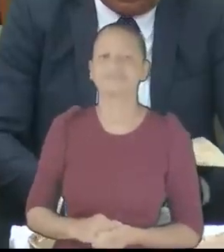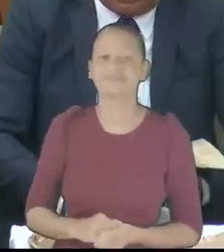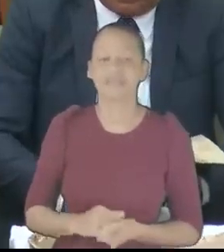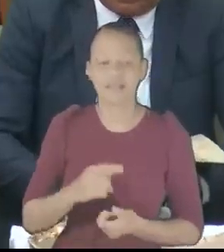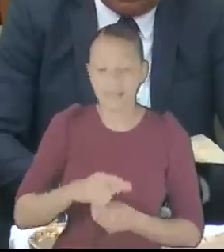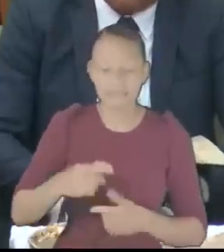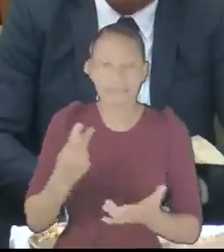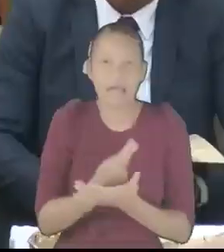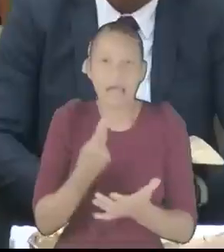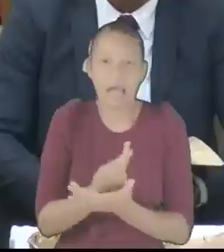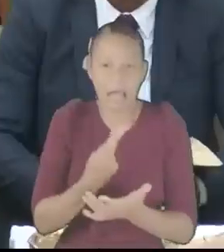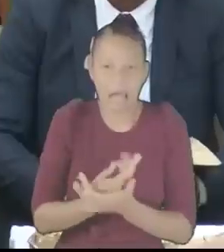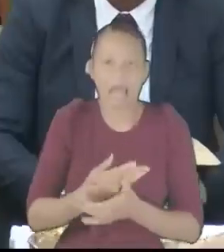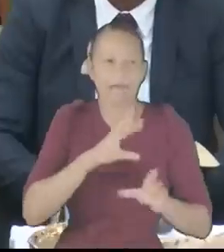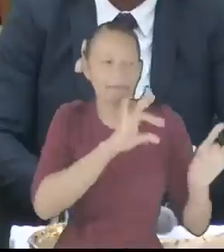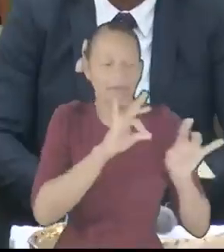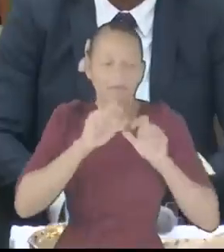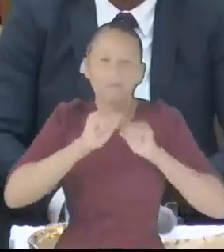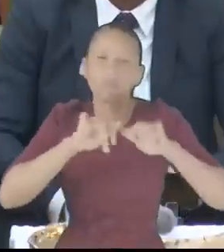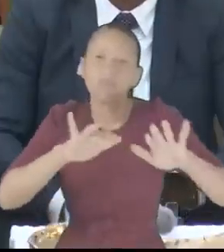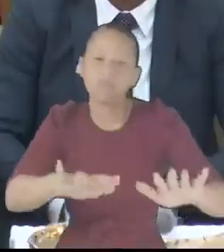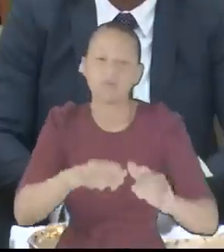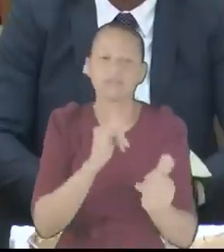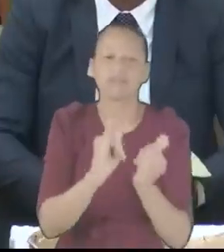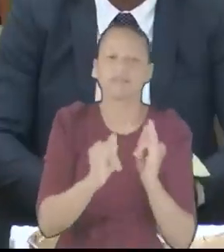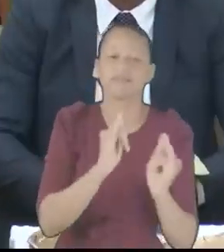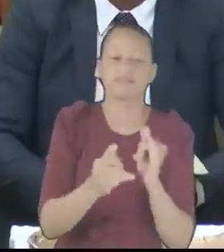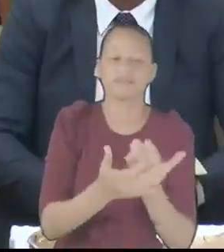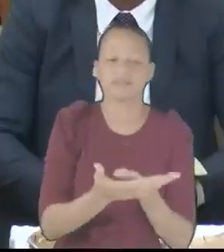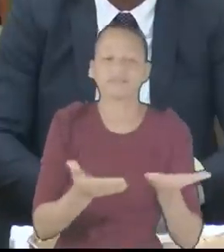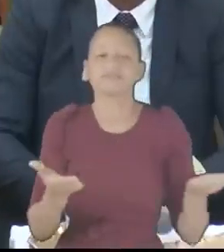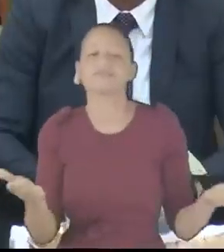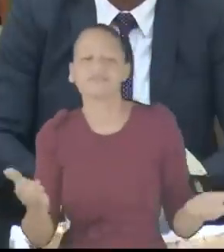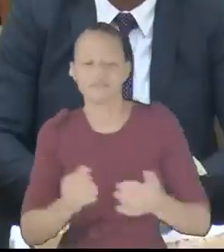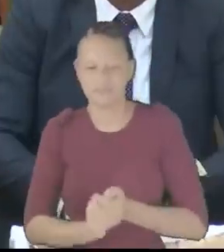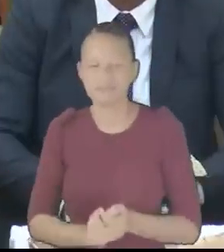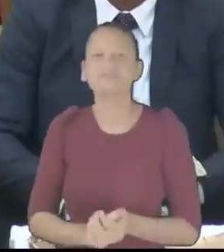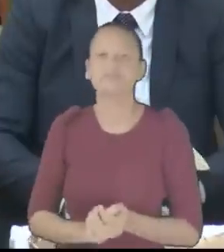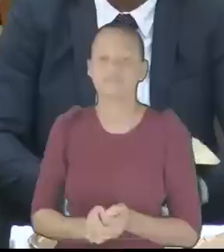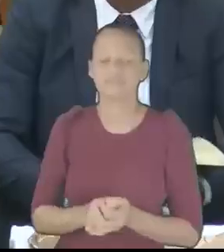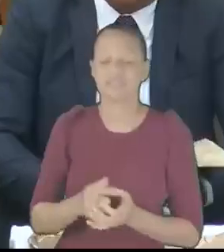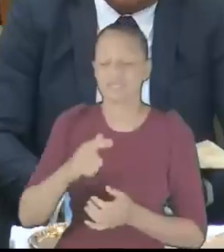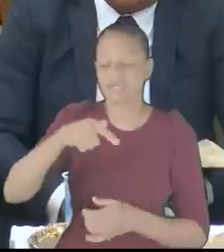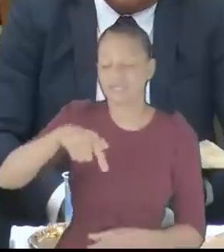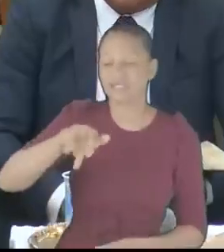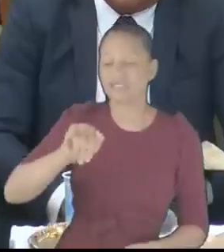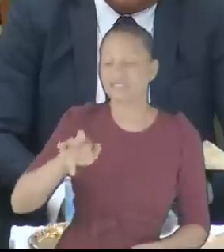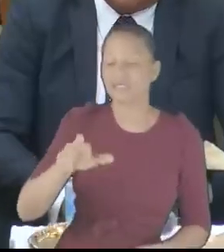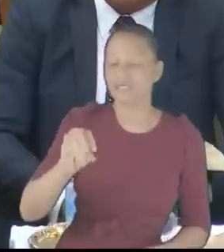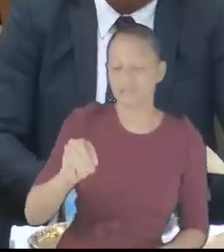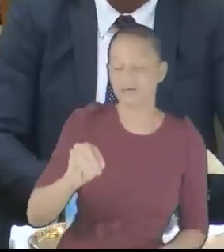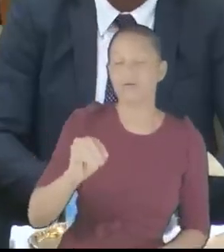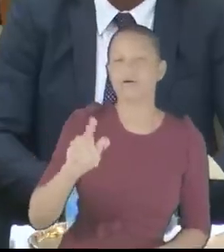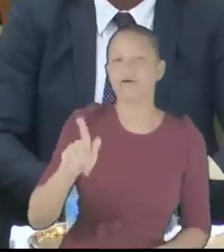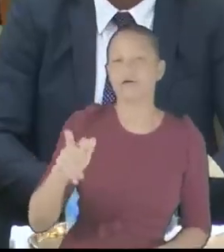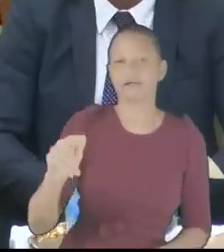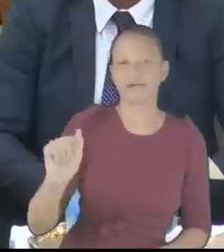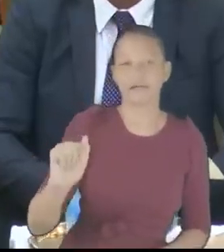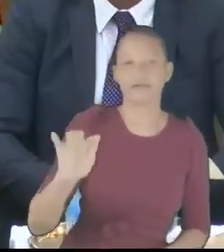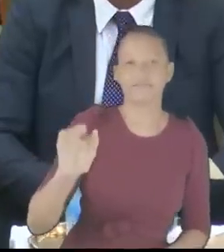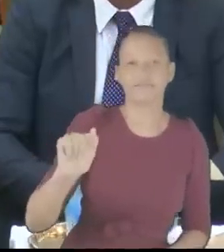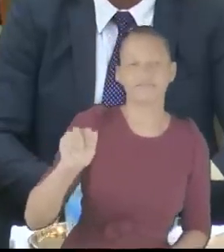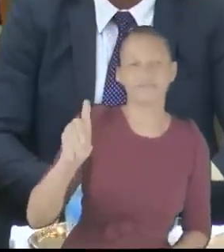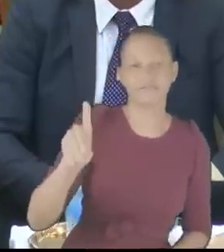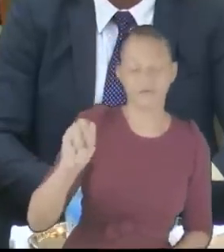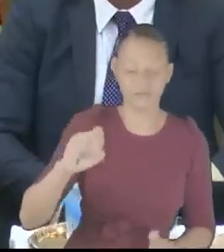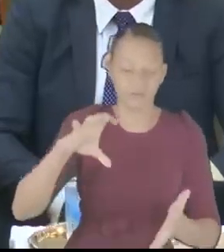na internet depois. Glória a Deus. Então, meus amados irmãos, quirografados são aqueles débitos que estão